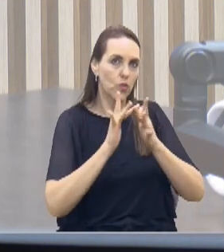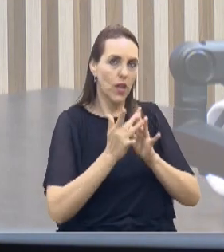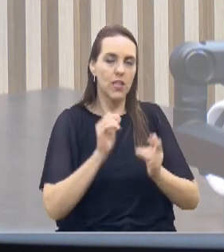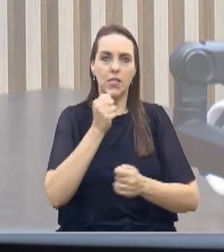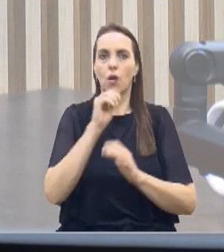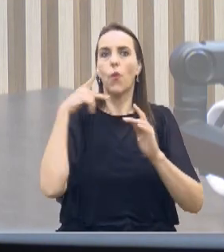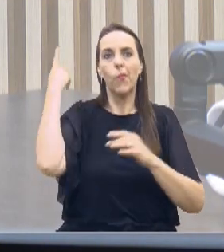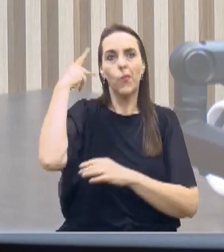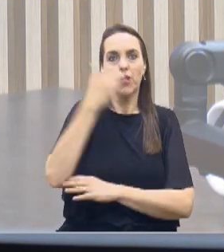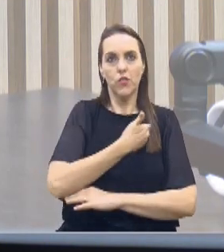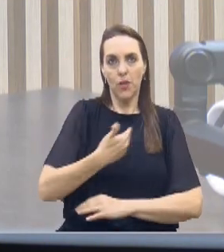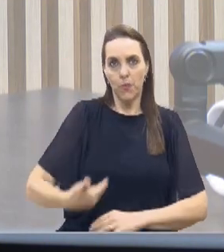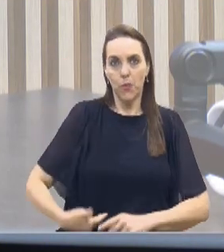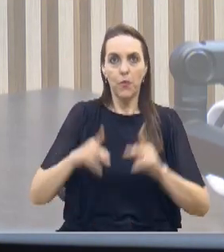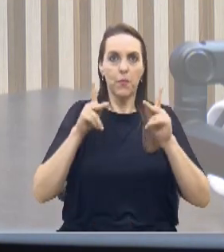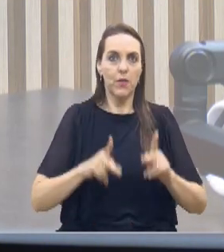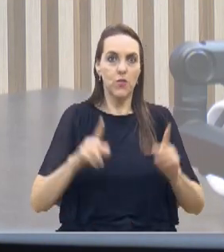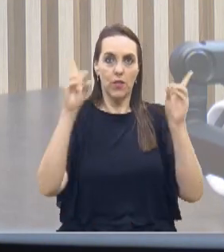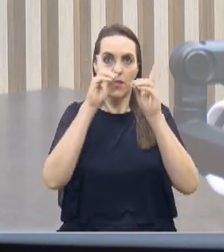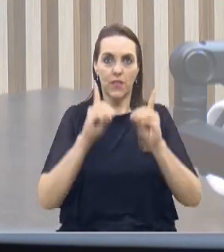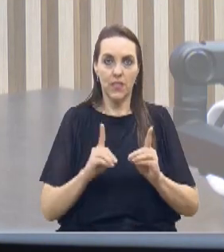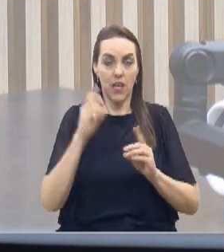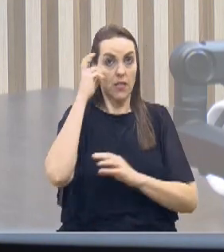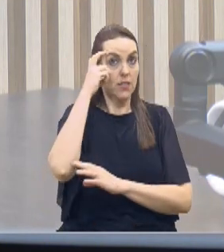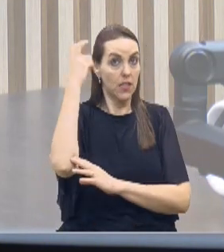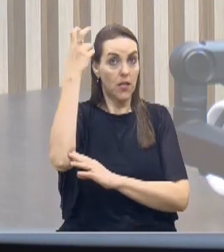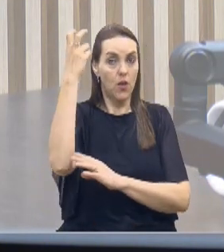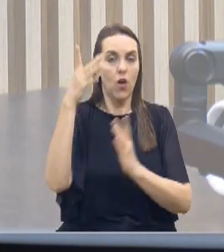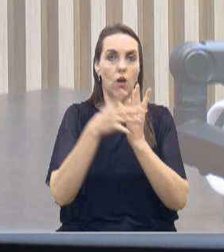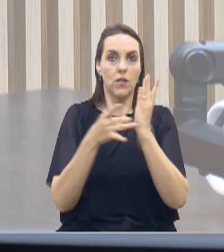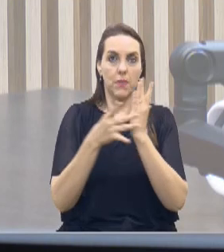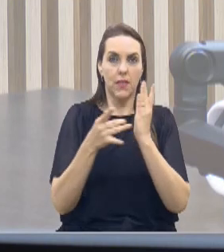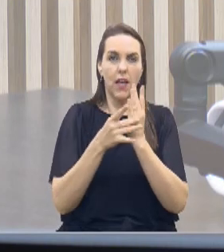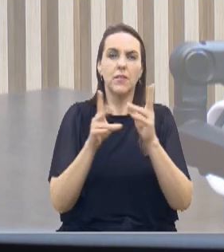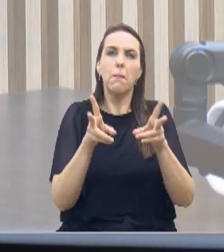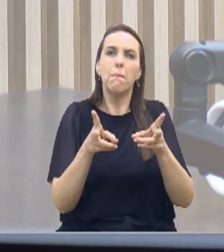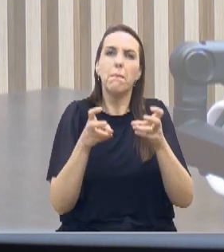Pessoas com Deficiência e Altas Habilidades. Ou seja, se percebeu